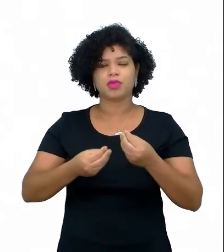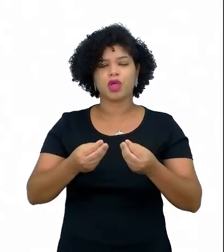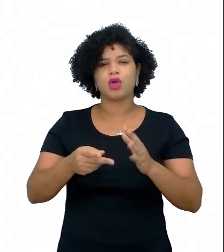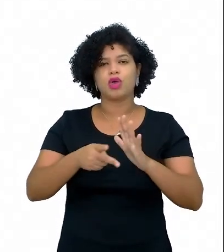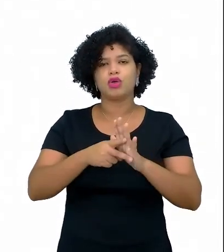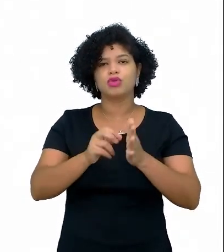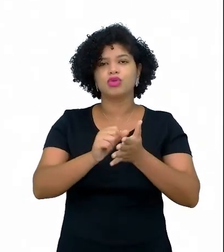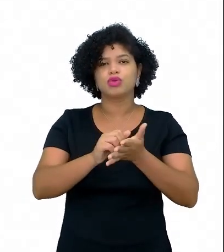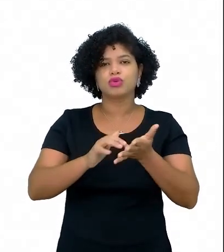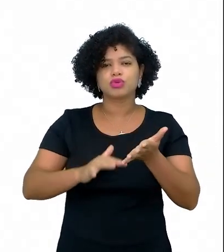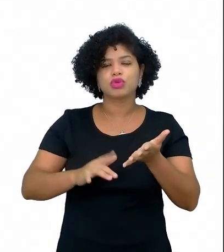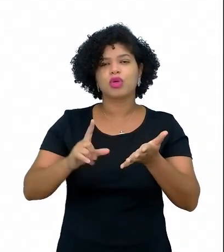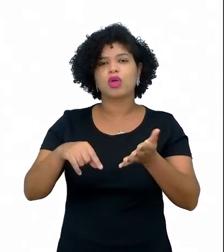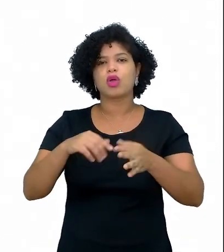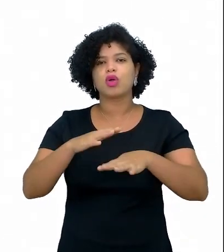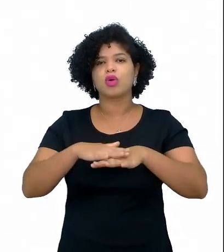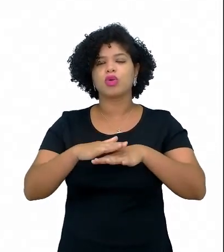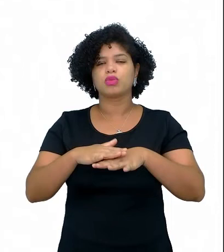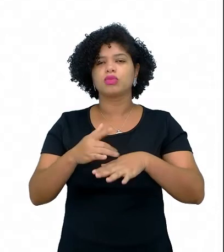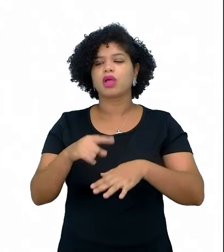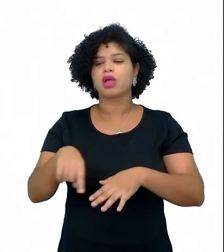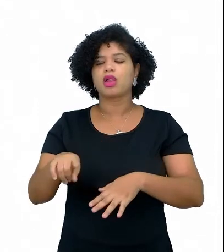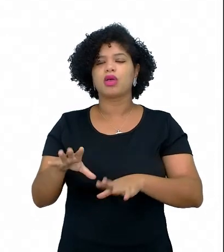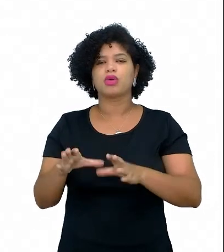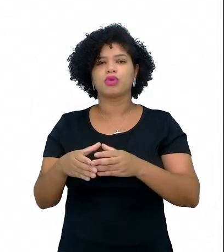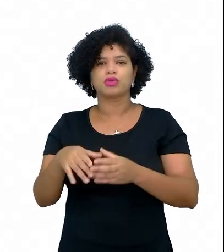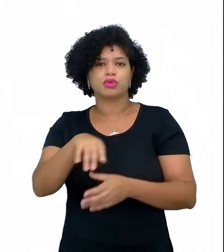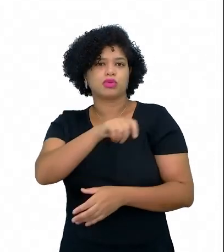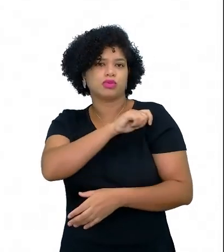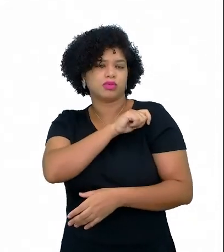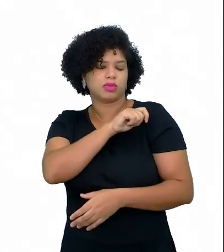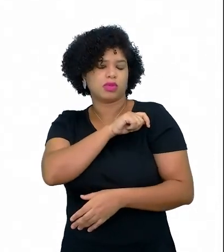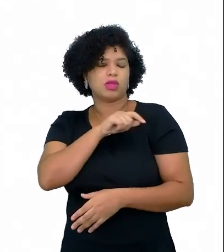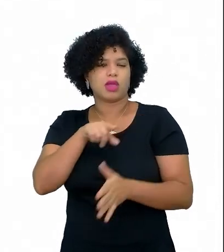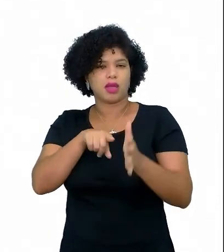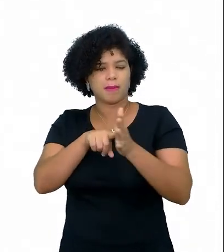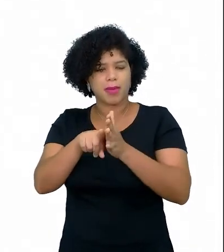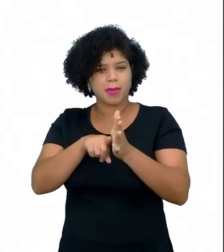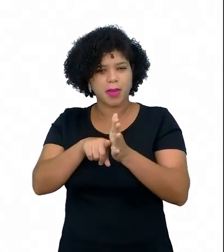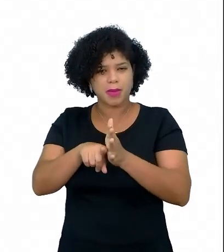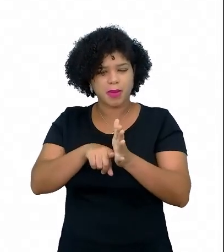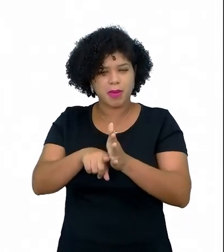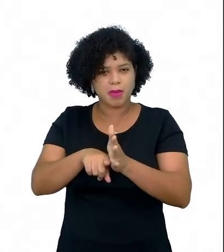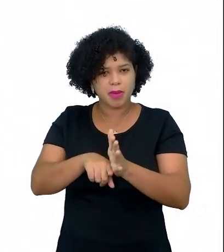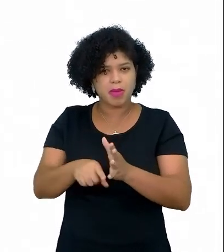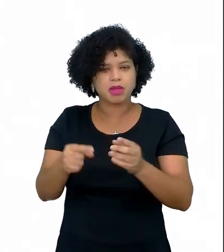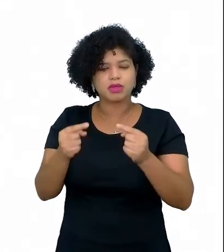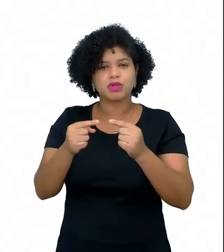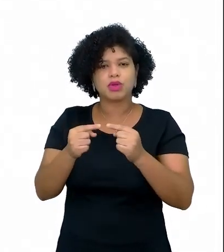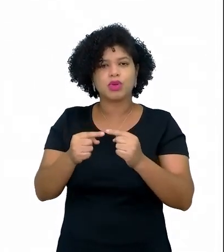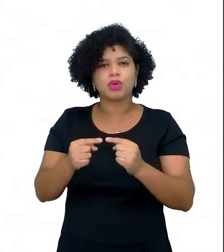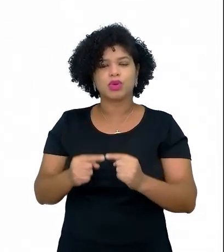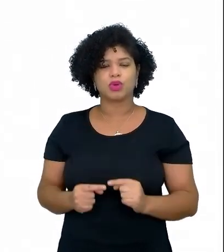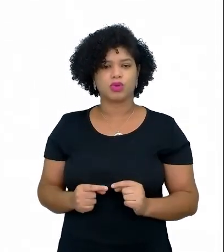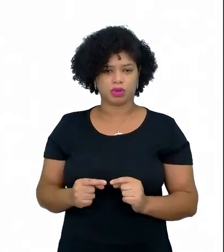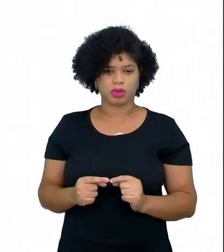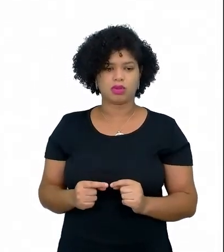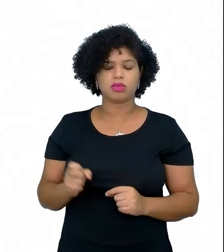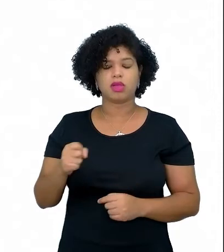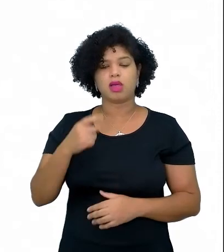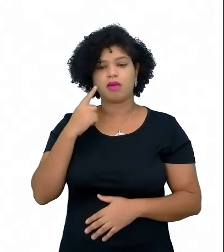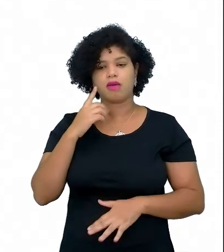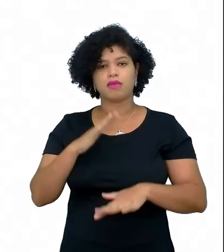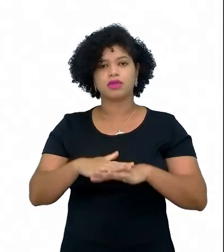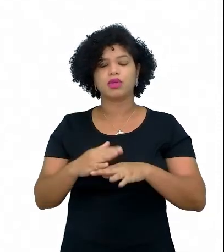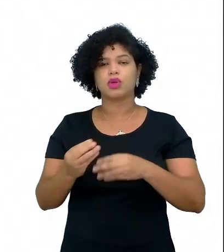ou de atividade que eu estou trazendo para esse aluno? Aluno, a investigação que ele vai dar conta, sozinho, que eu vou ter que ajudar alguns passos,